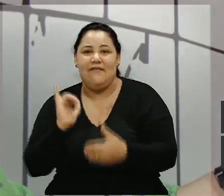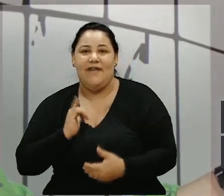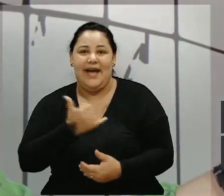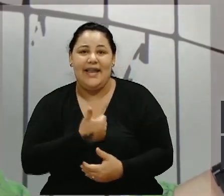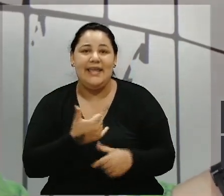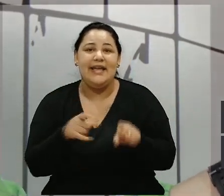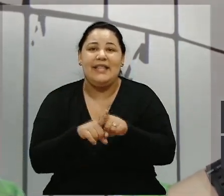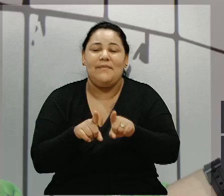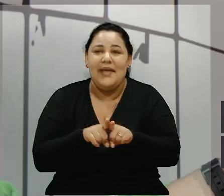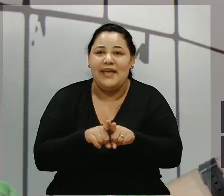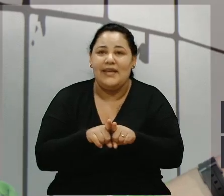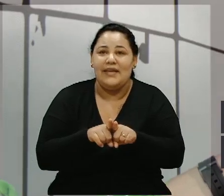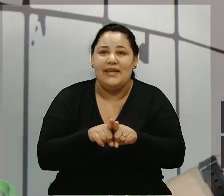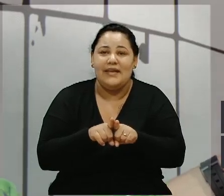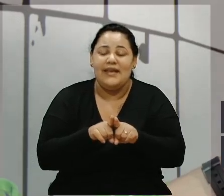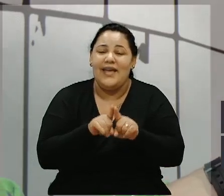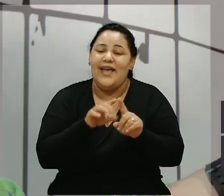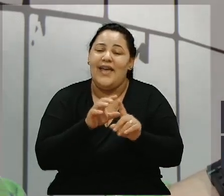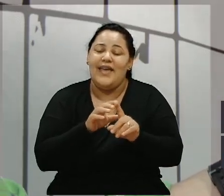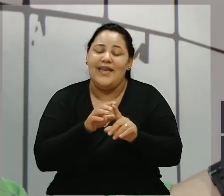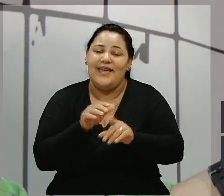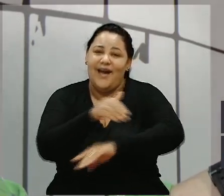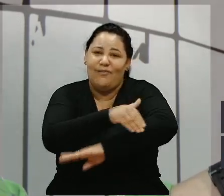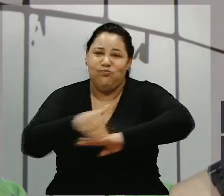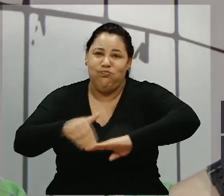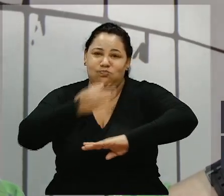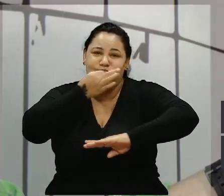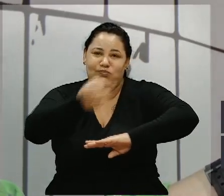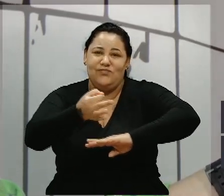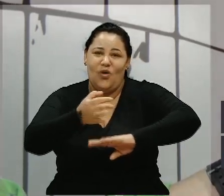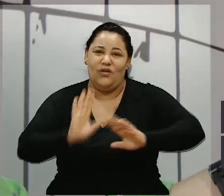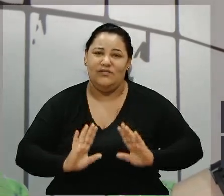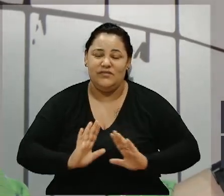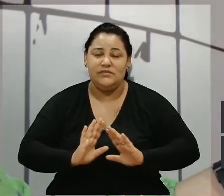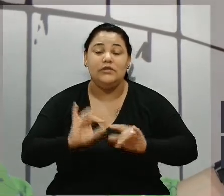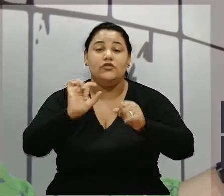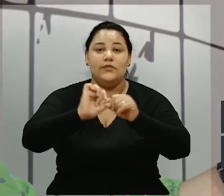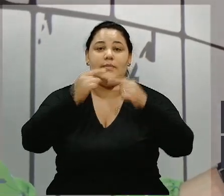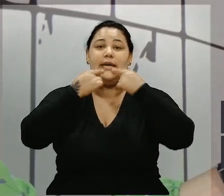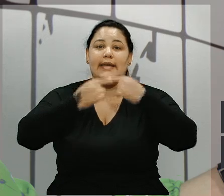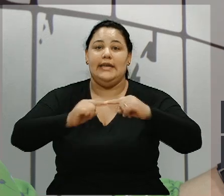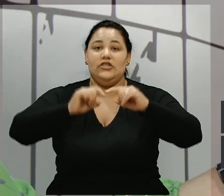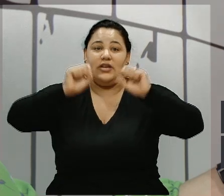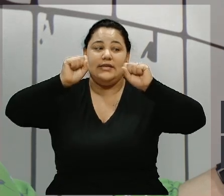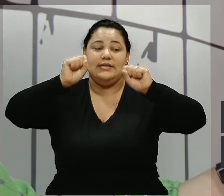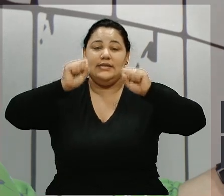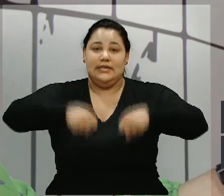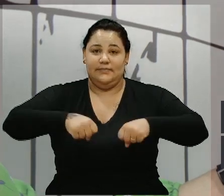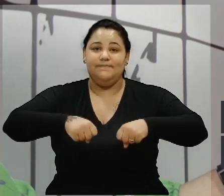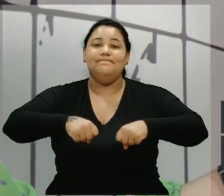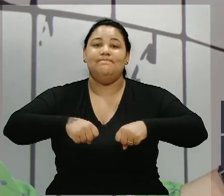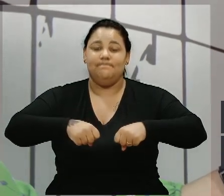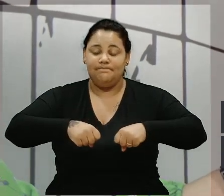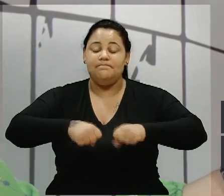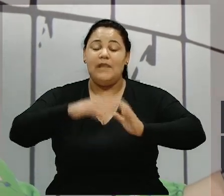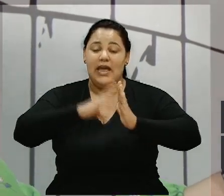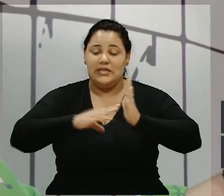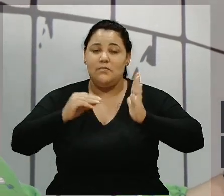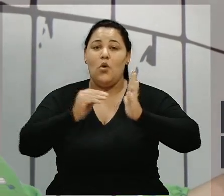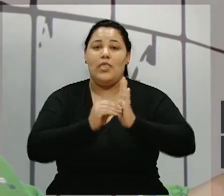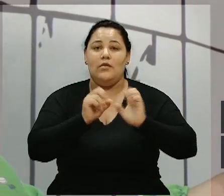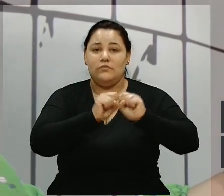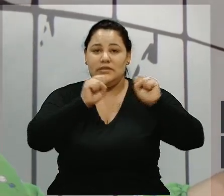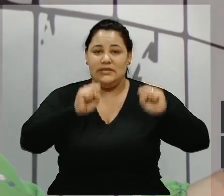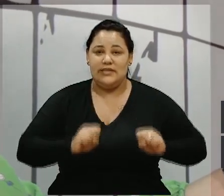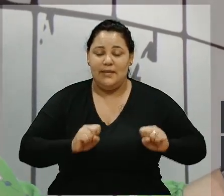e ali contando ainda que as estradas são péssimas. Então a gente fez uma crítica para esse modelo implantado aqui